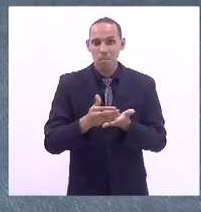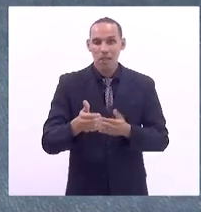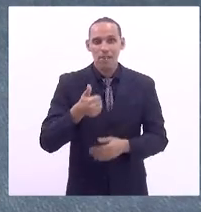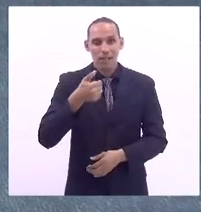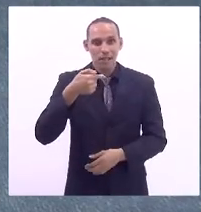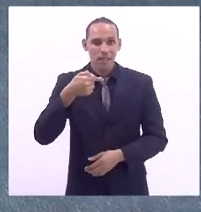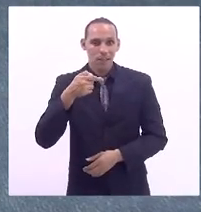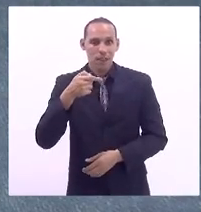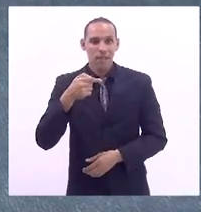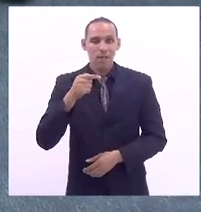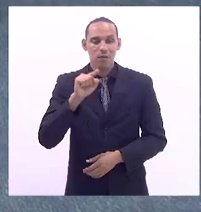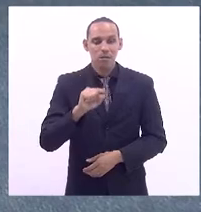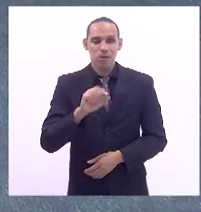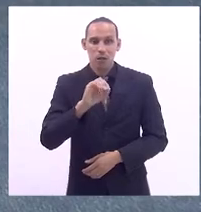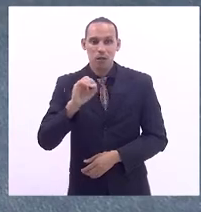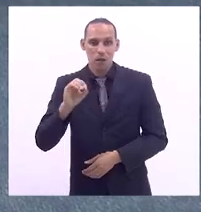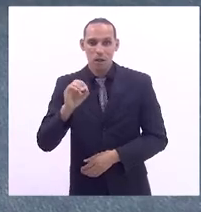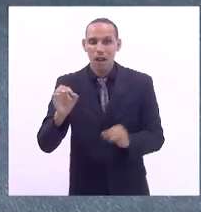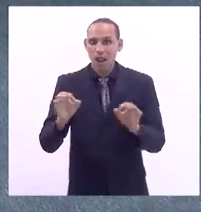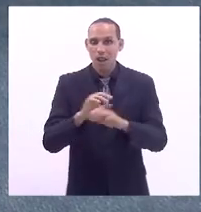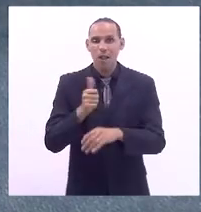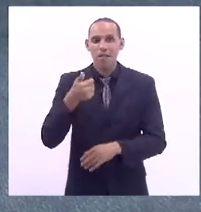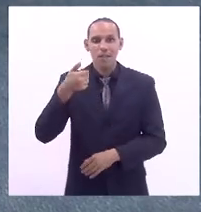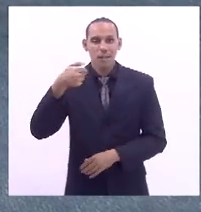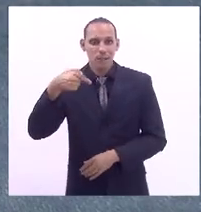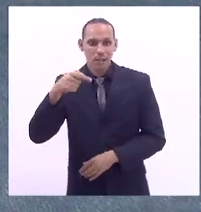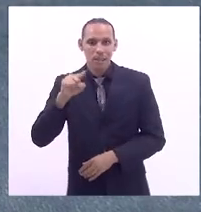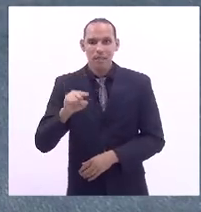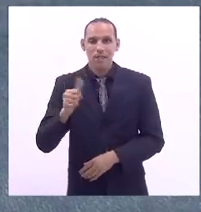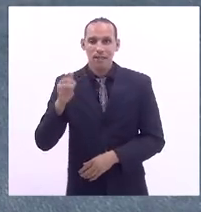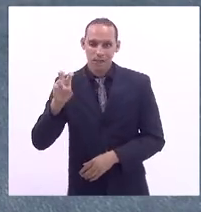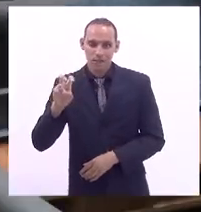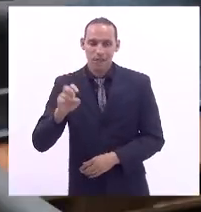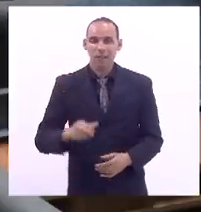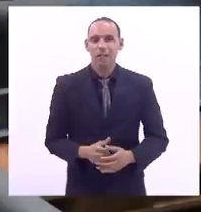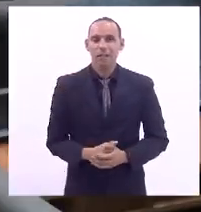iniciada as dezessete horas encerrou-se às 17:15